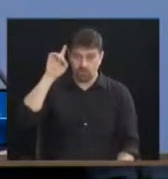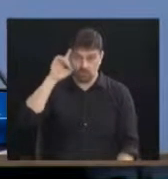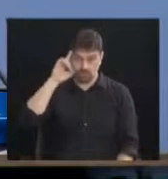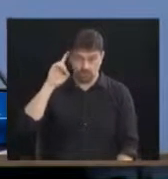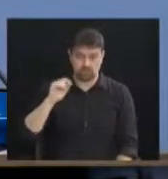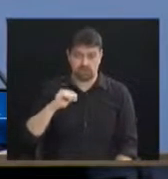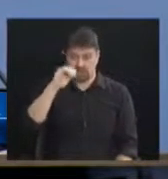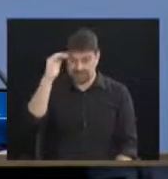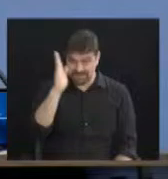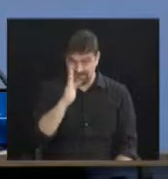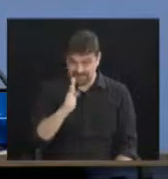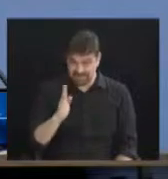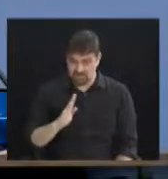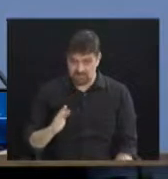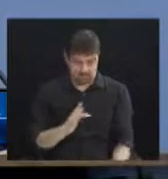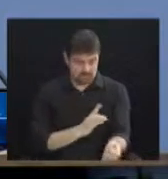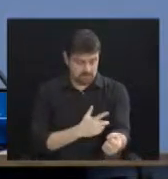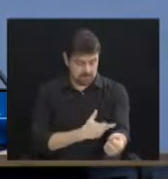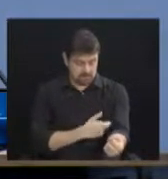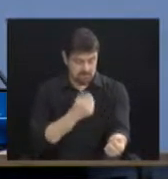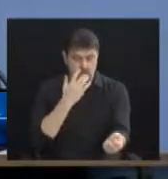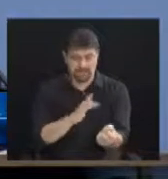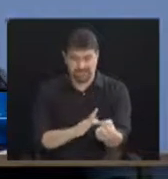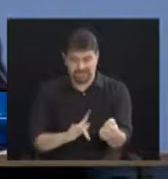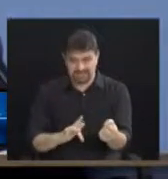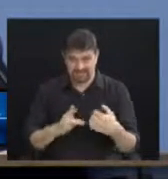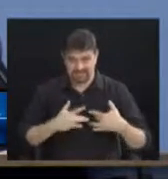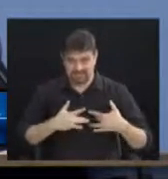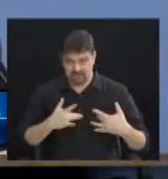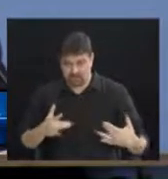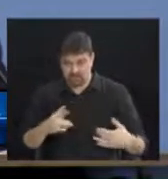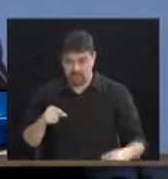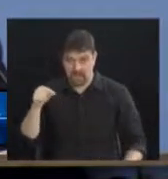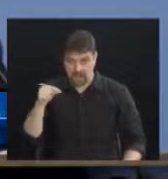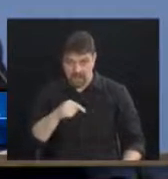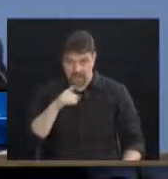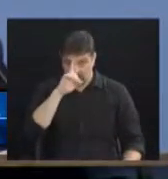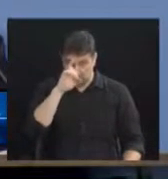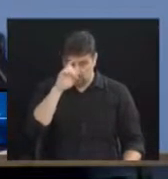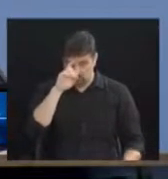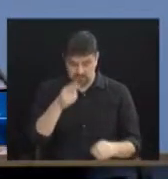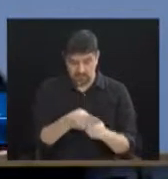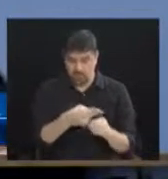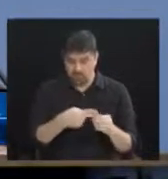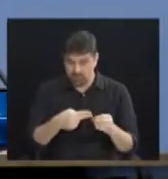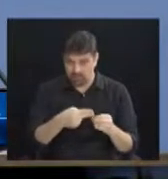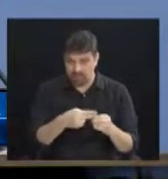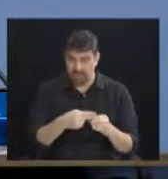o Hemocentro da Unicamp está comemorando 30 anos e com uma